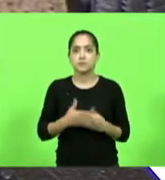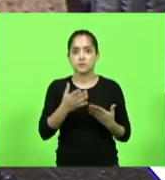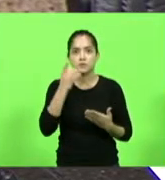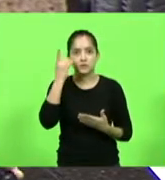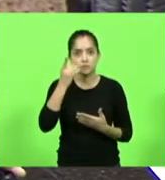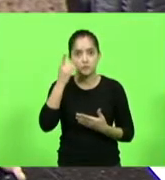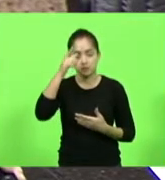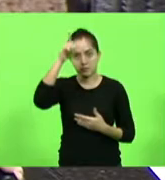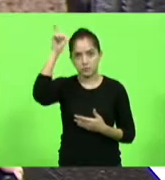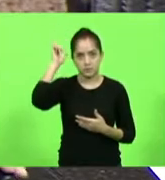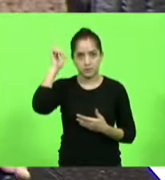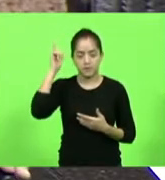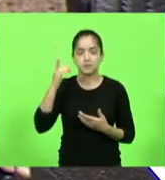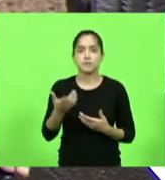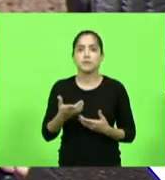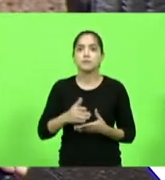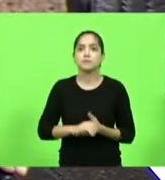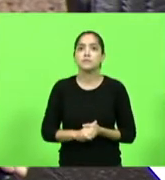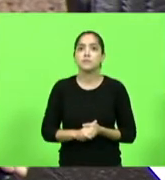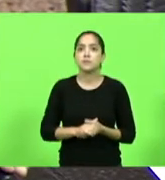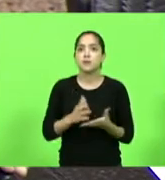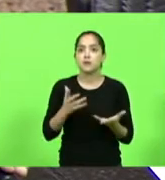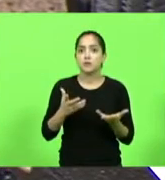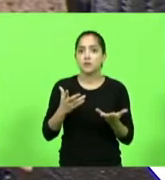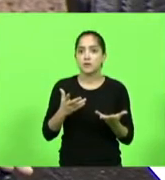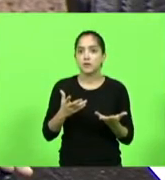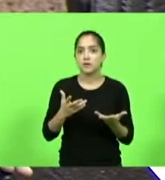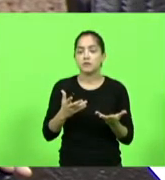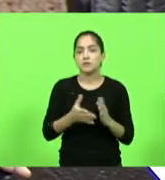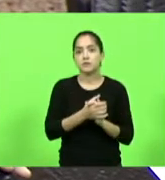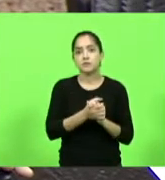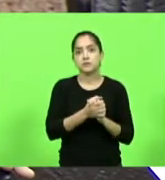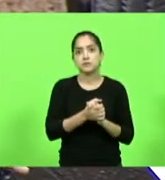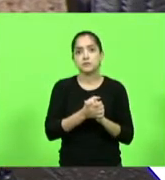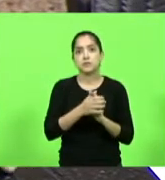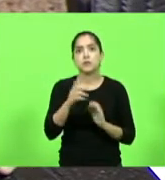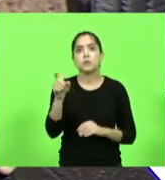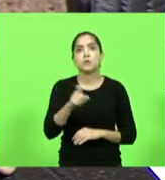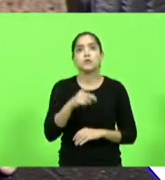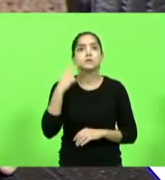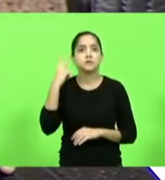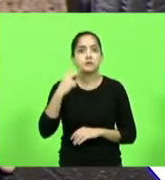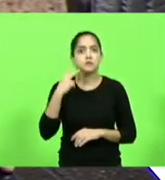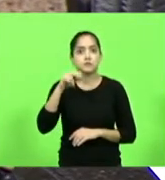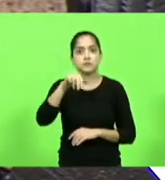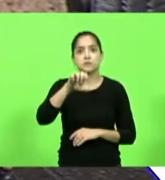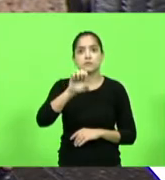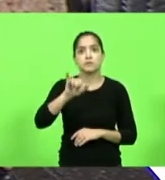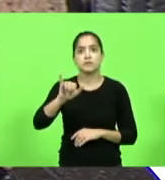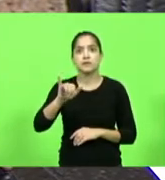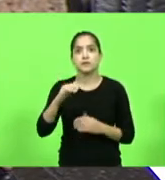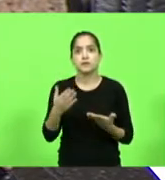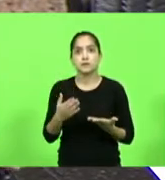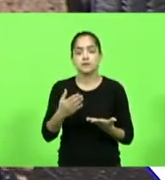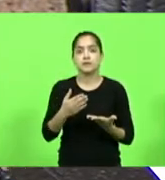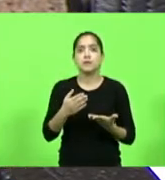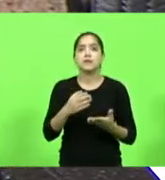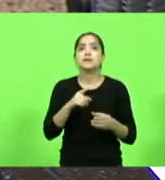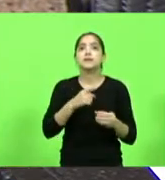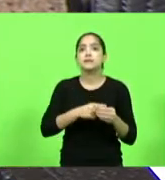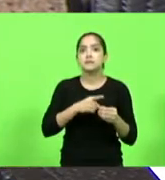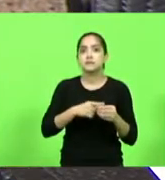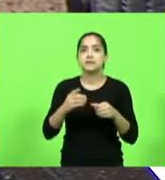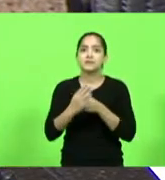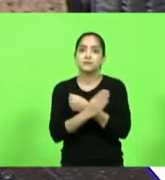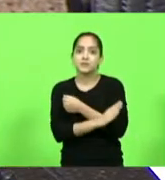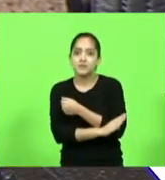Lima pela gentileza. Quero aqui também saudar o ex-vereador Ney Cunha, que está aqui, da cidade de Biguaçu, cidade de meu